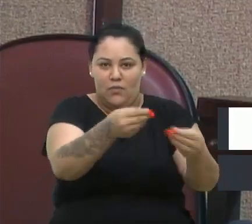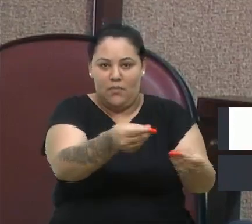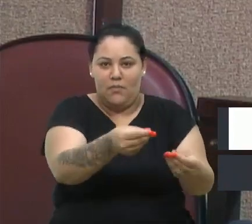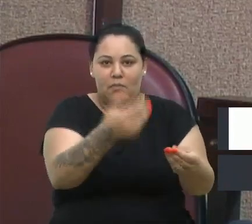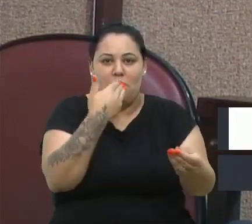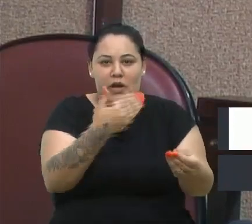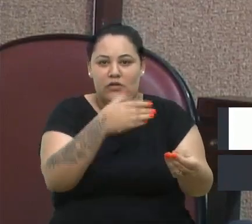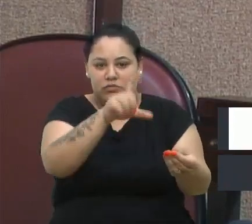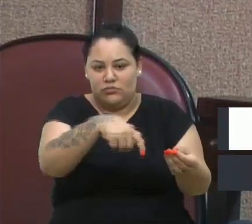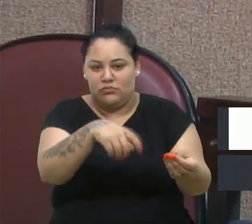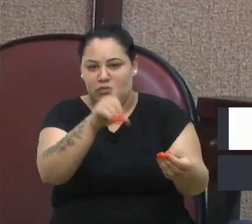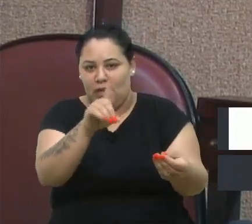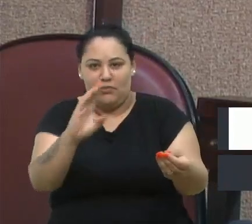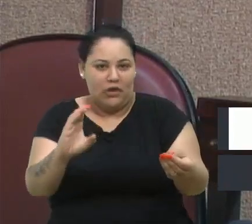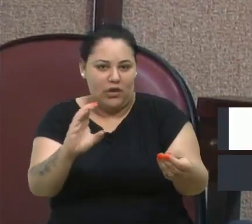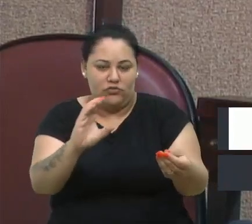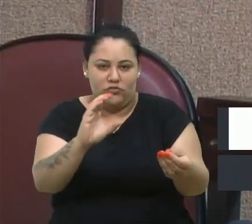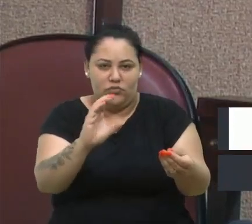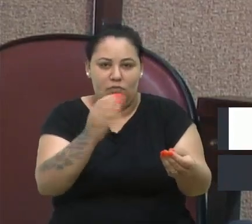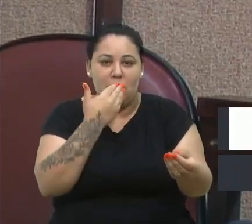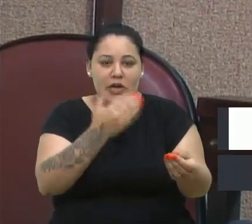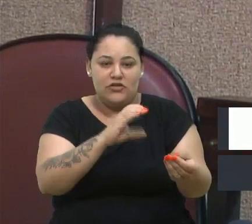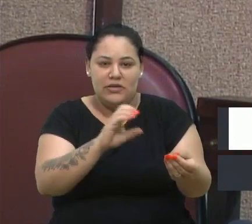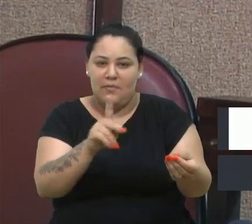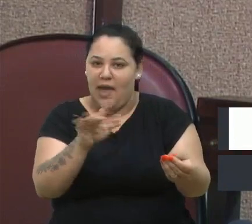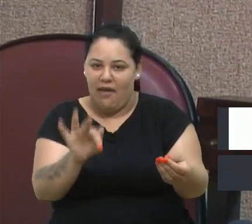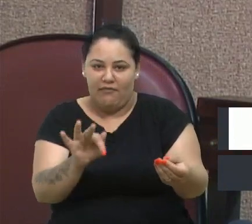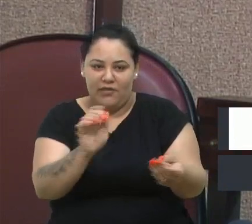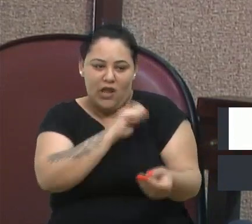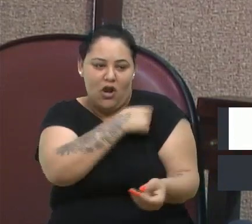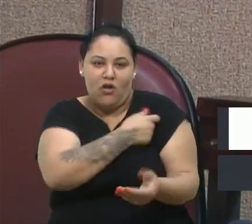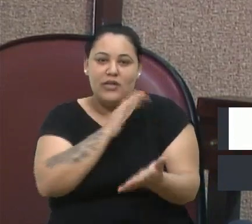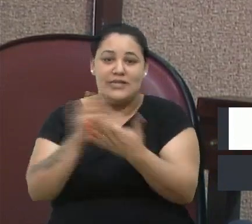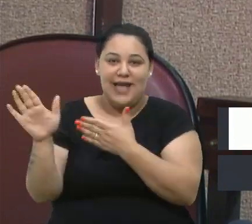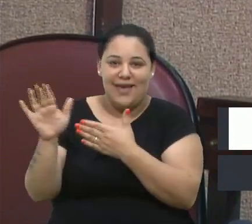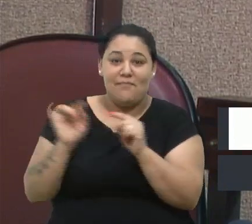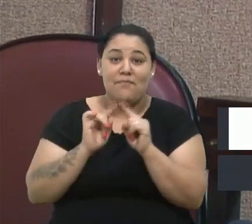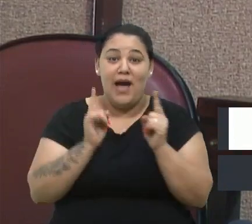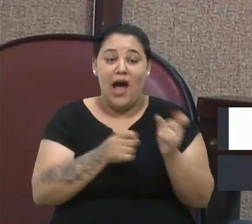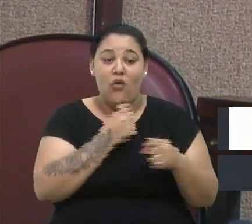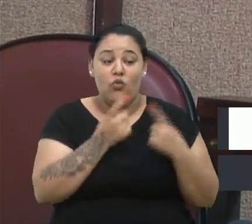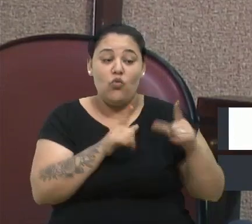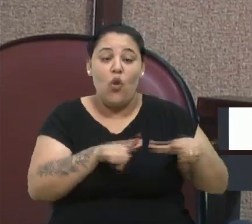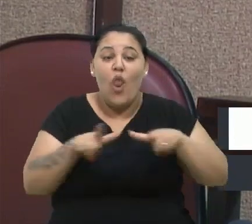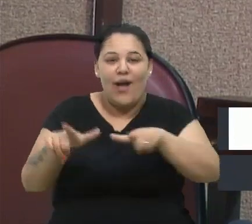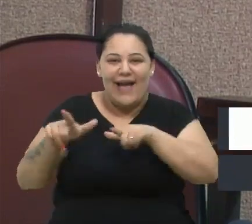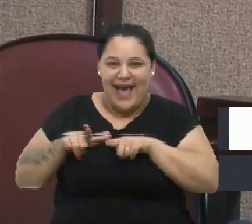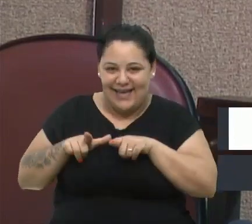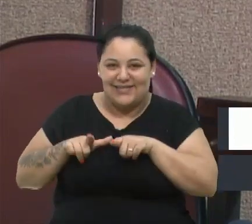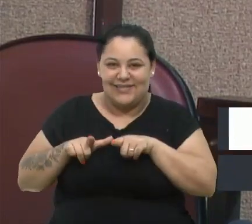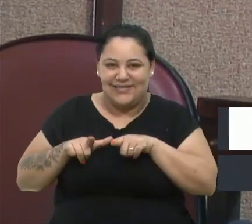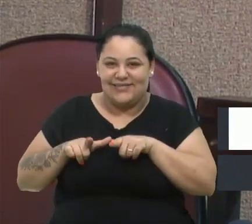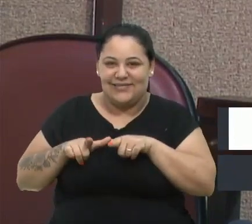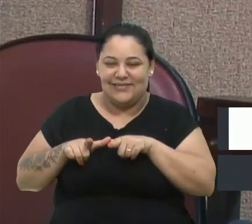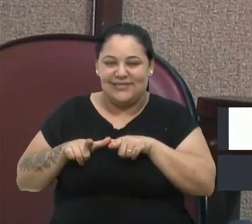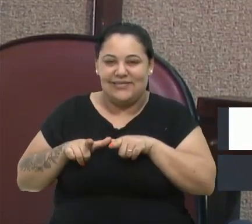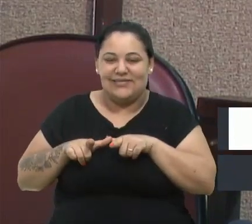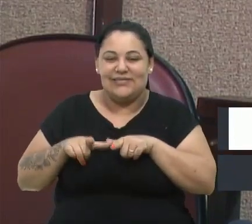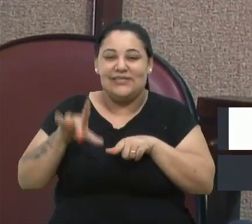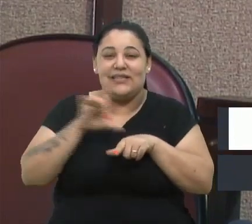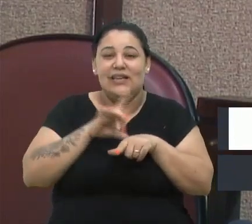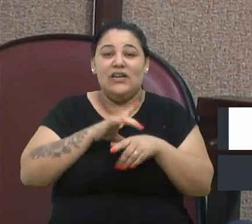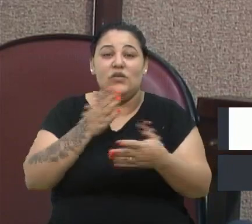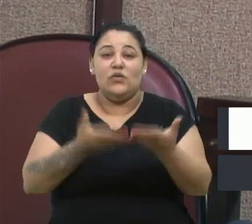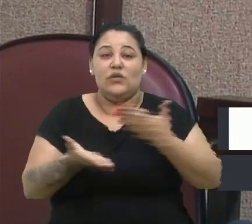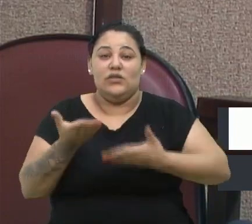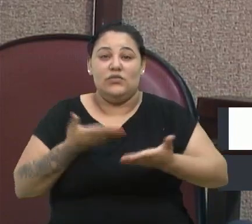crédito, CPF na nota e vai embora. Mas muitos estabelecimentos locais, existe o atendimento,